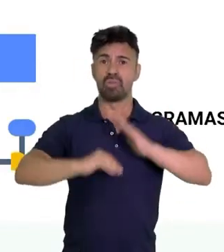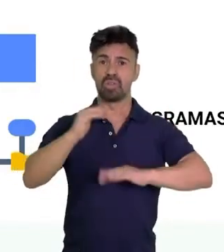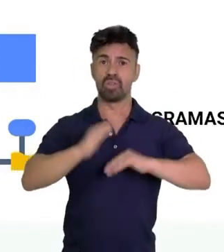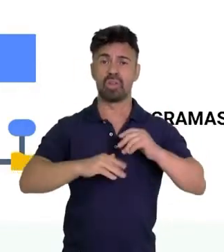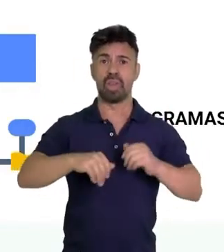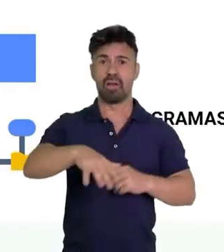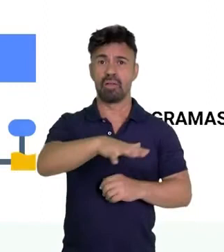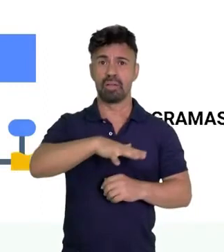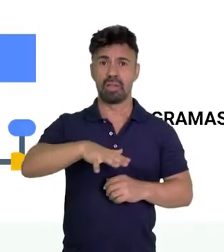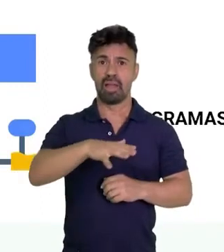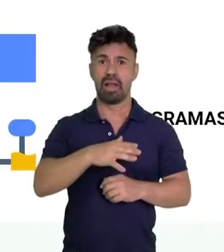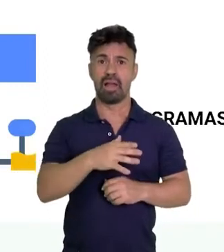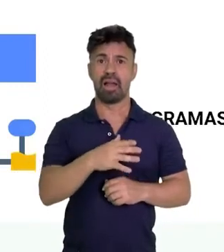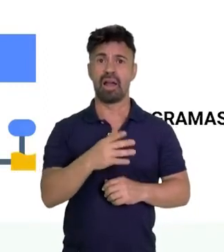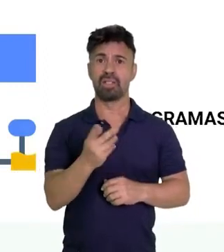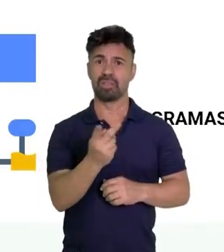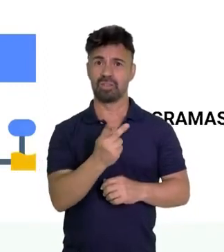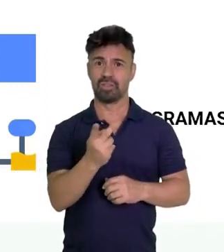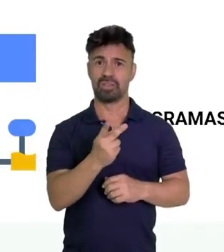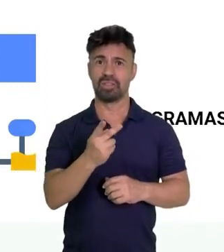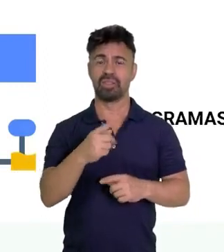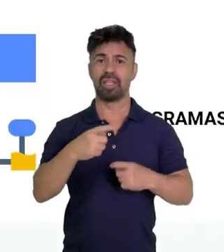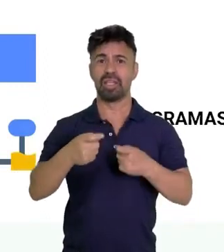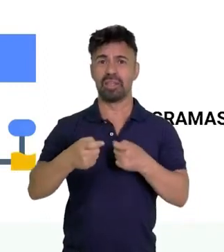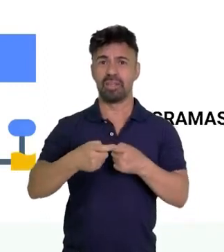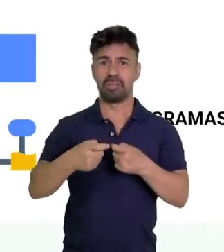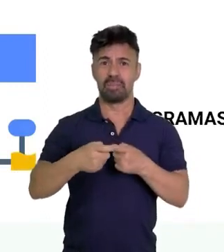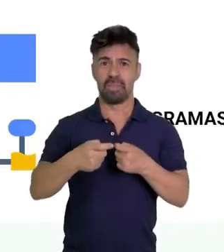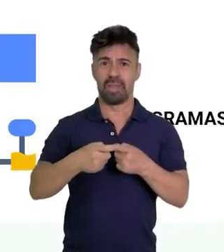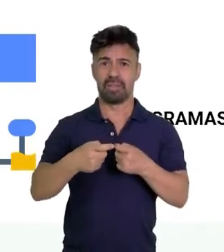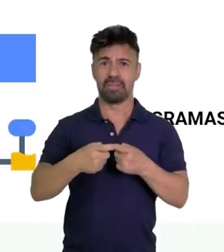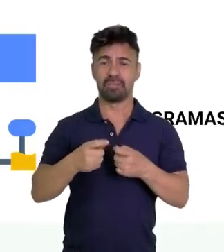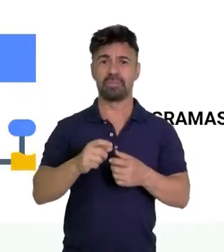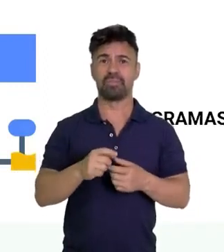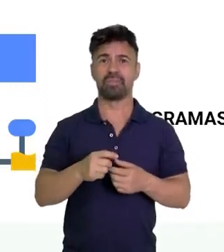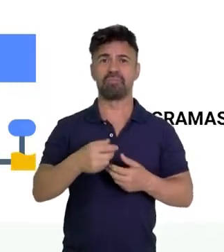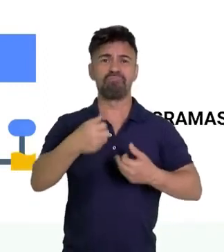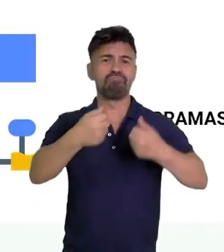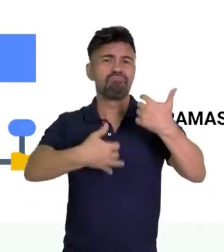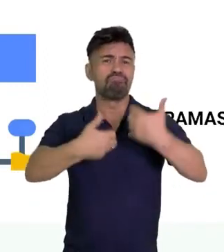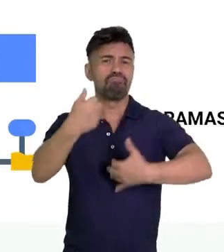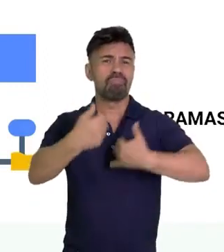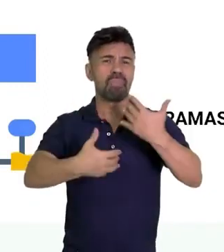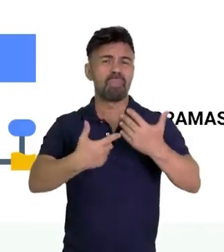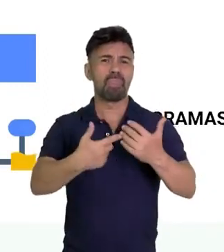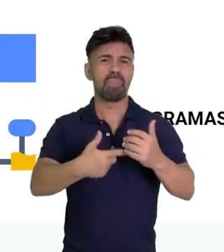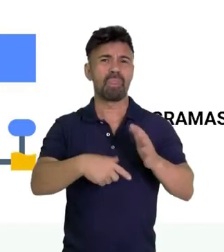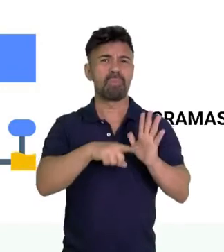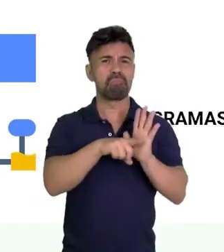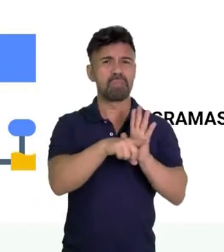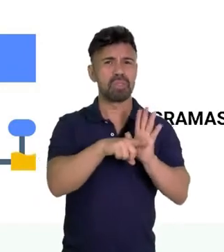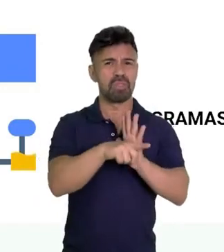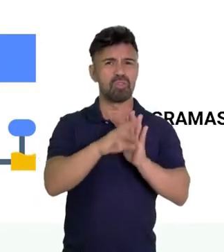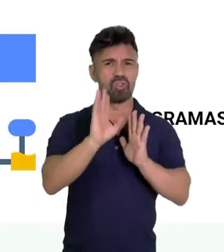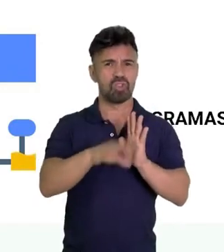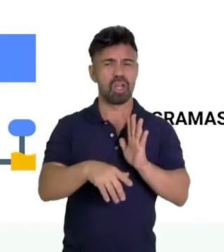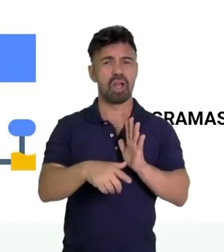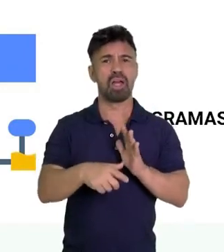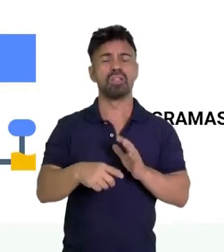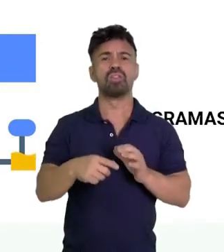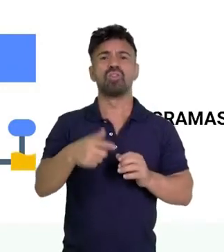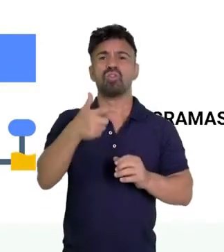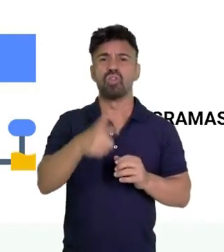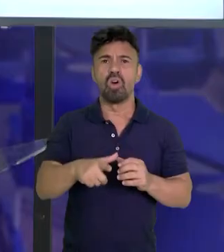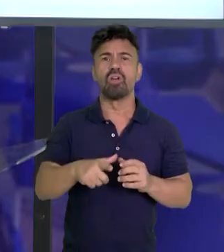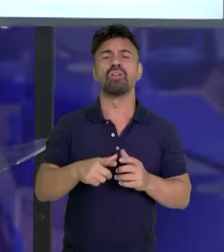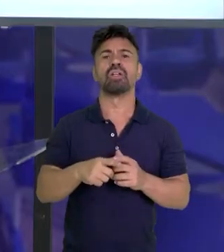eu coloquei uma dupla de médicos, de acordo com o exemplo que eu usei. E aí, lembrando, pessoal, uma dica importante, toda vez que